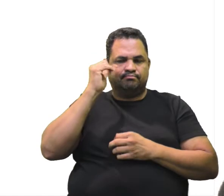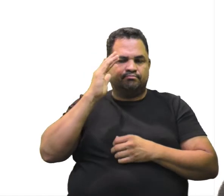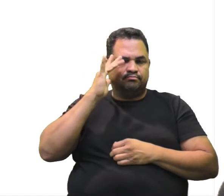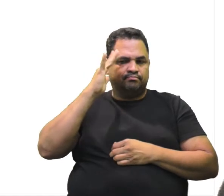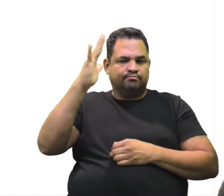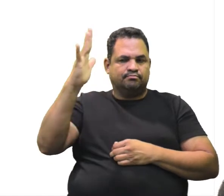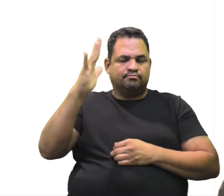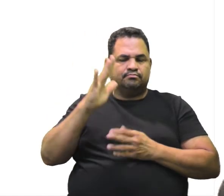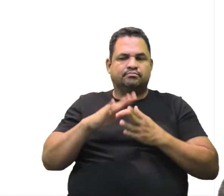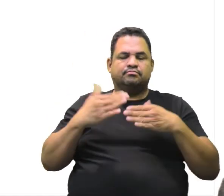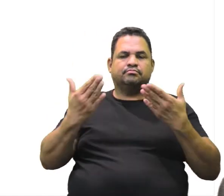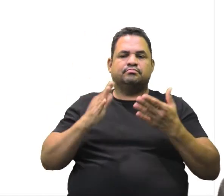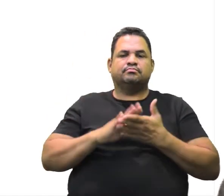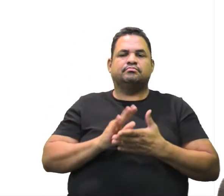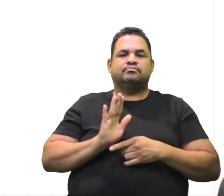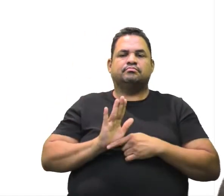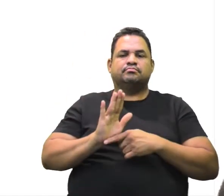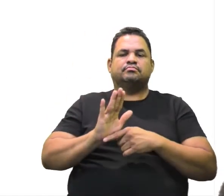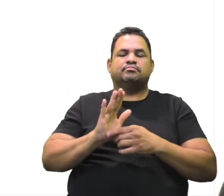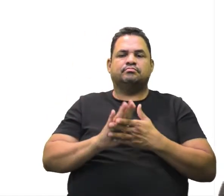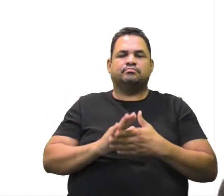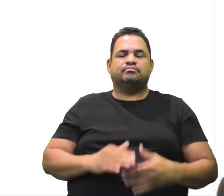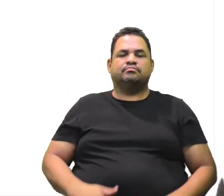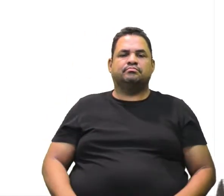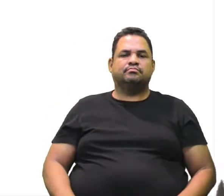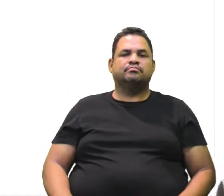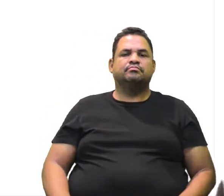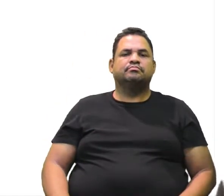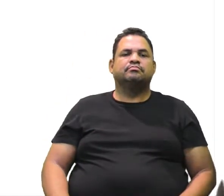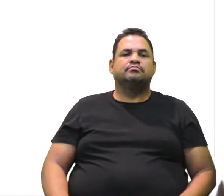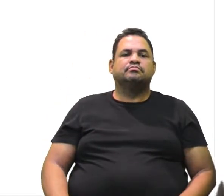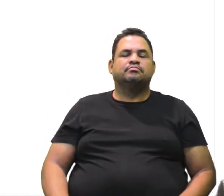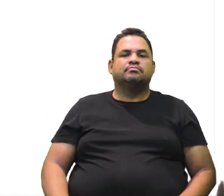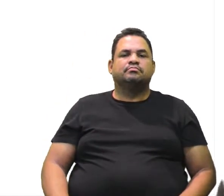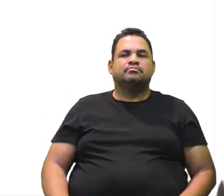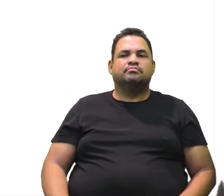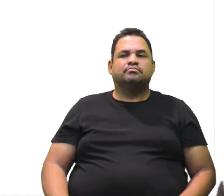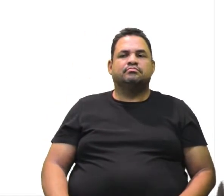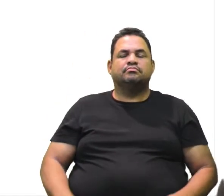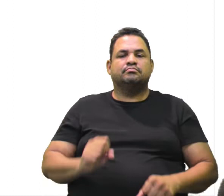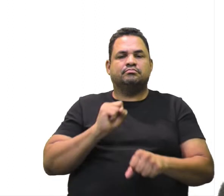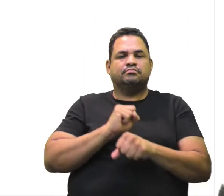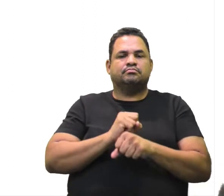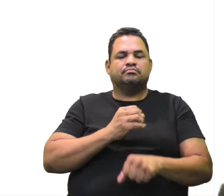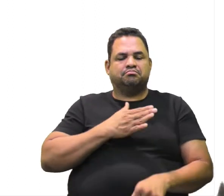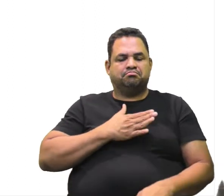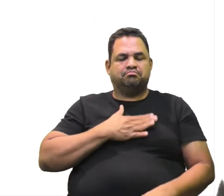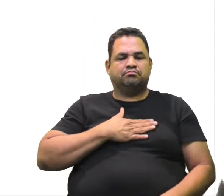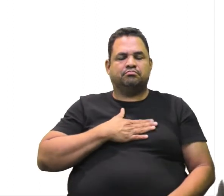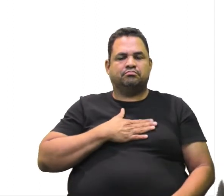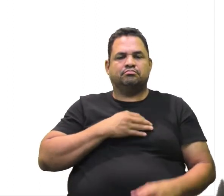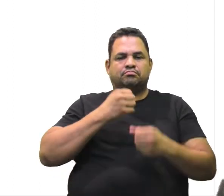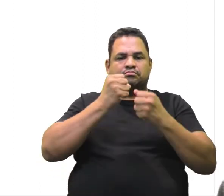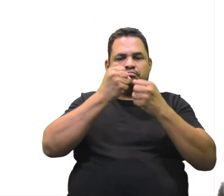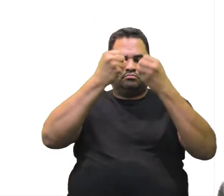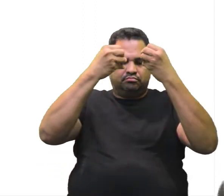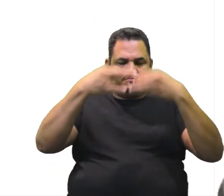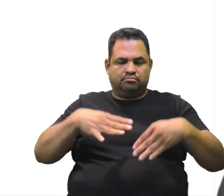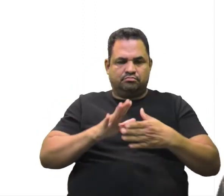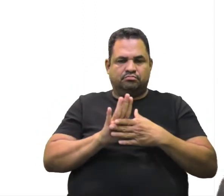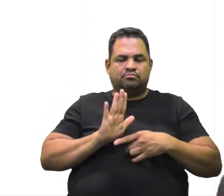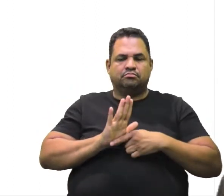teórica suficiente para ter bem sucedido. Valeu? Esperamos que os meus comentários estejam